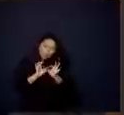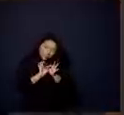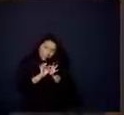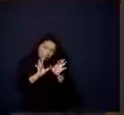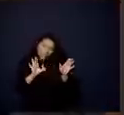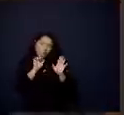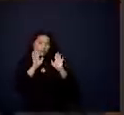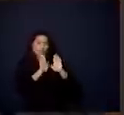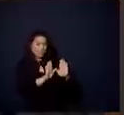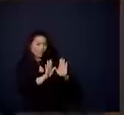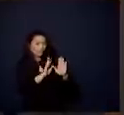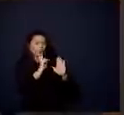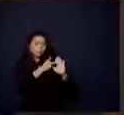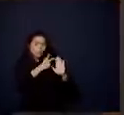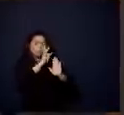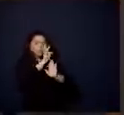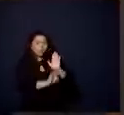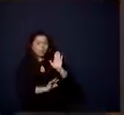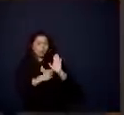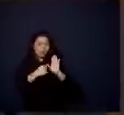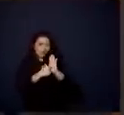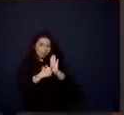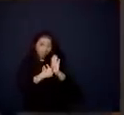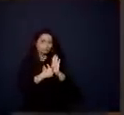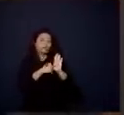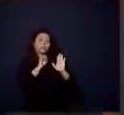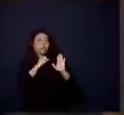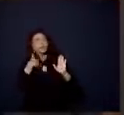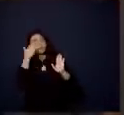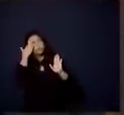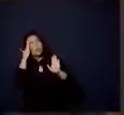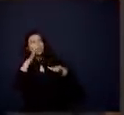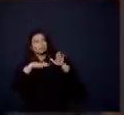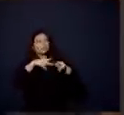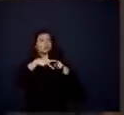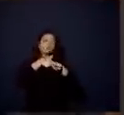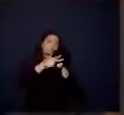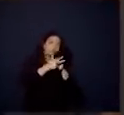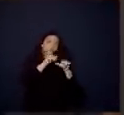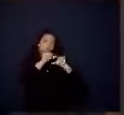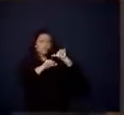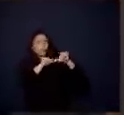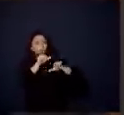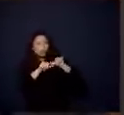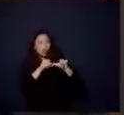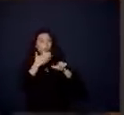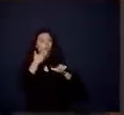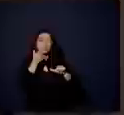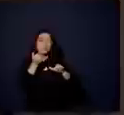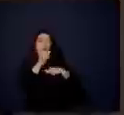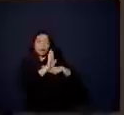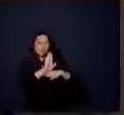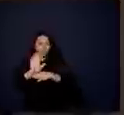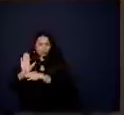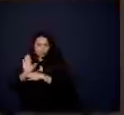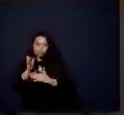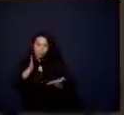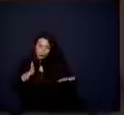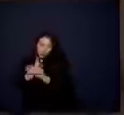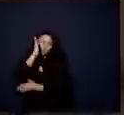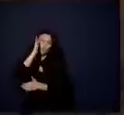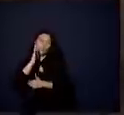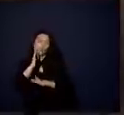homogêneo possível a gente sabe que alguma algum ajuste sempre tem que ser feito para poder viabilizar para poder viabilizar a aprovação